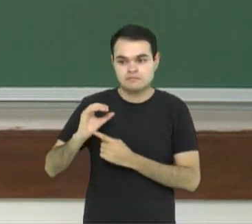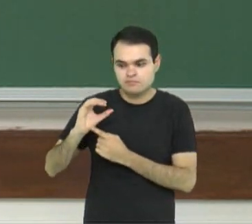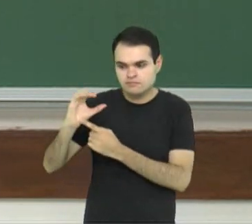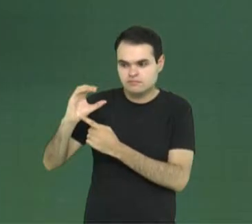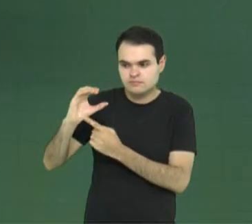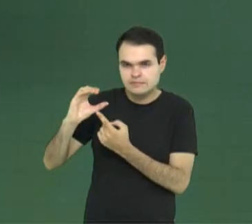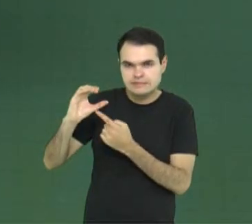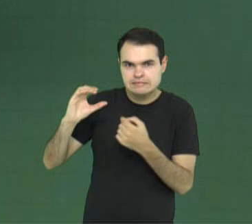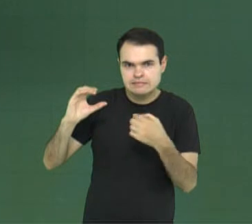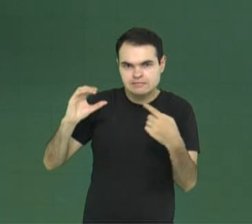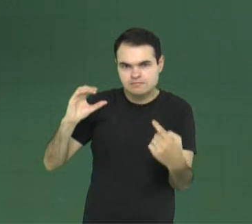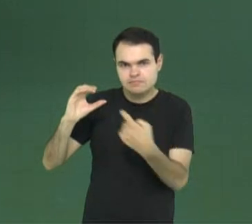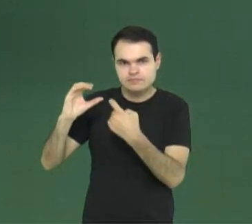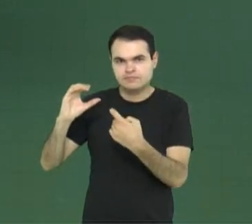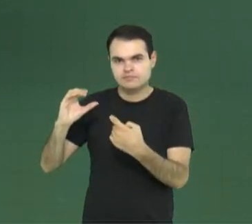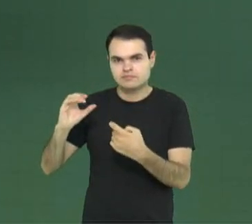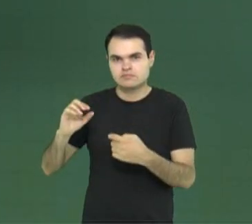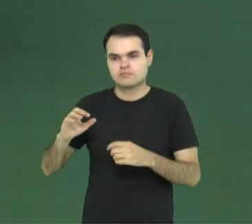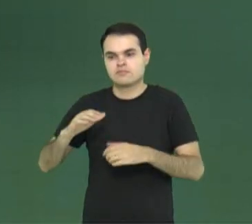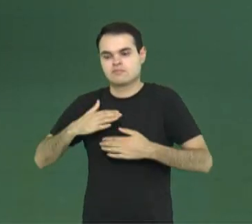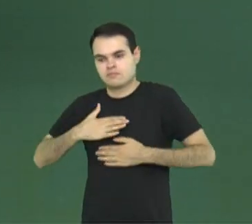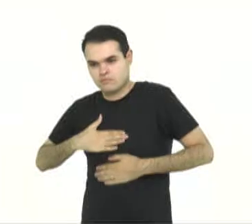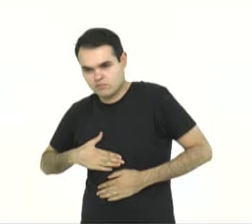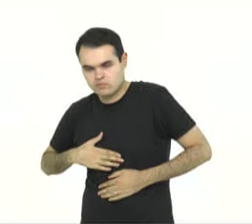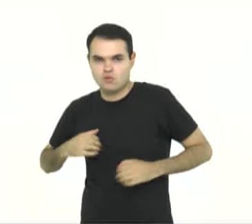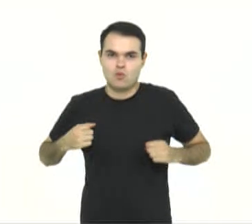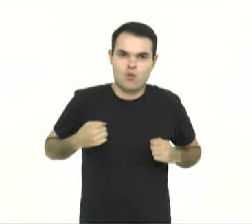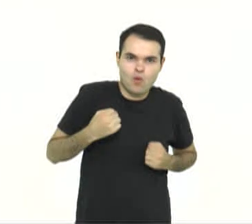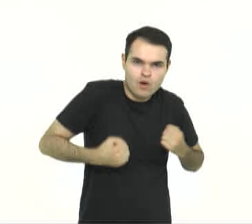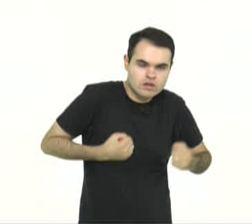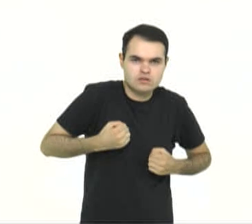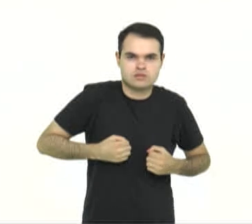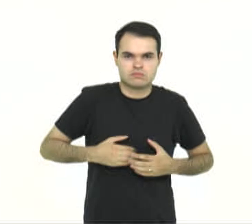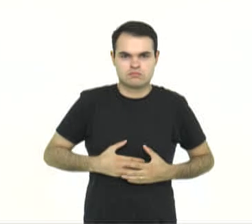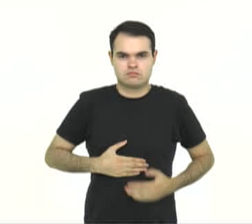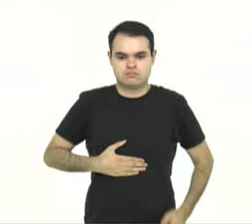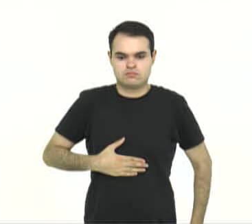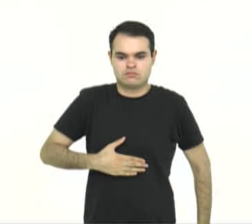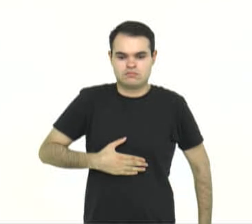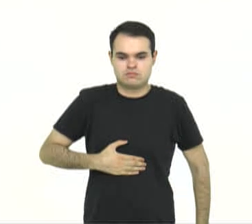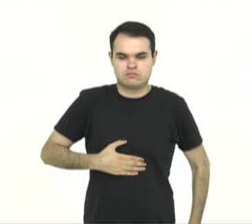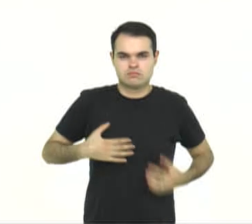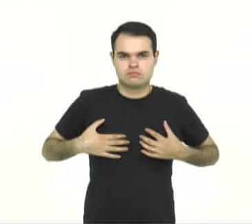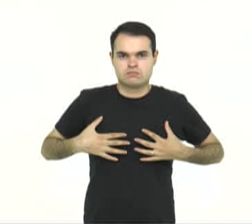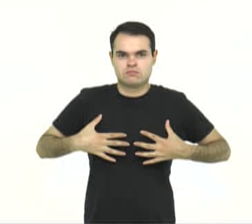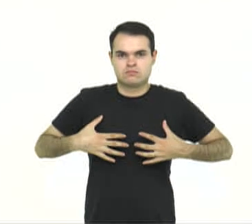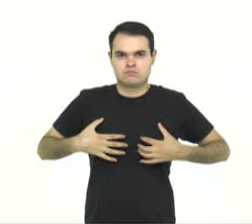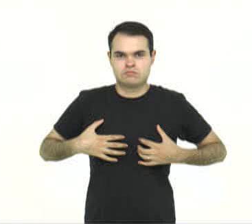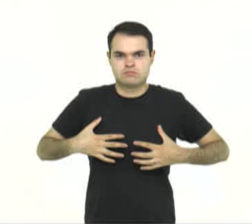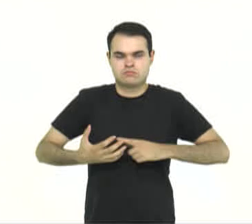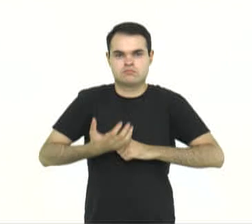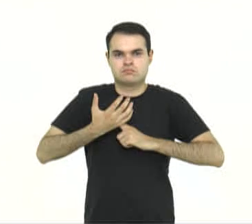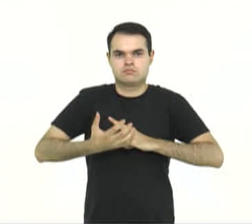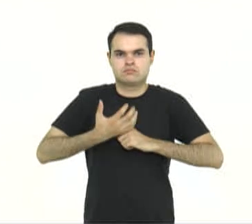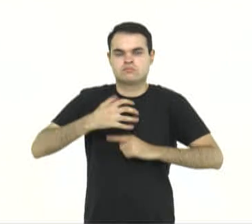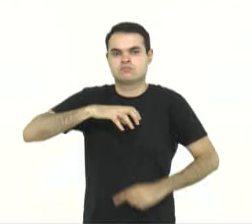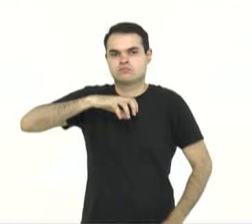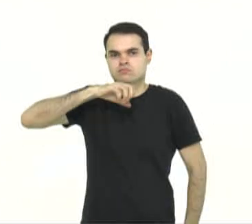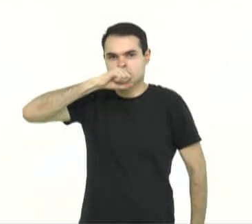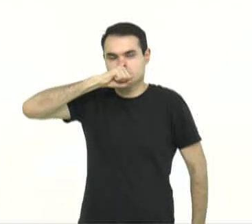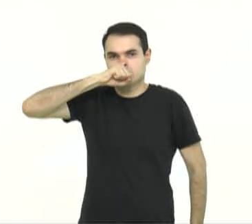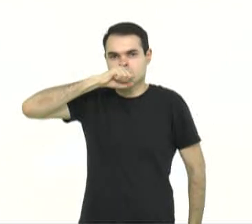alternativa C, tanto no repouso quanto na corrida, a contração do diafragma e dos músculos intercostais induz a